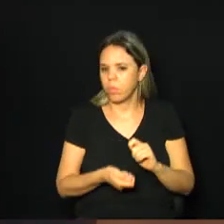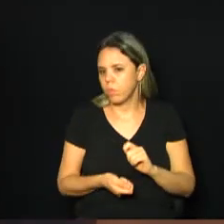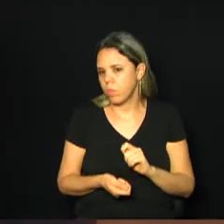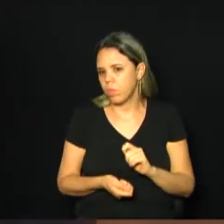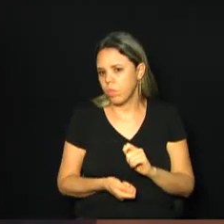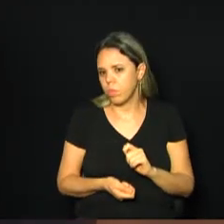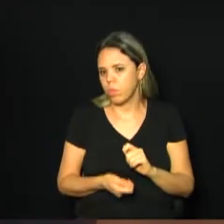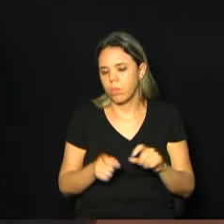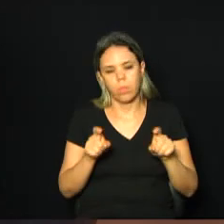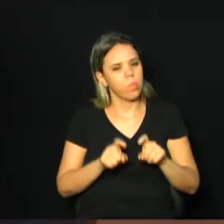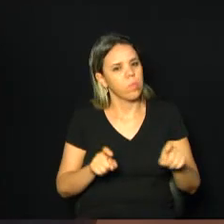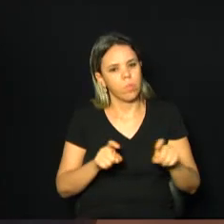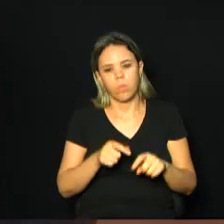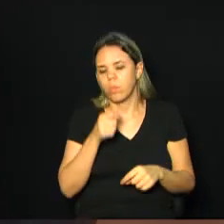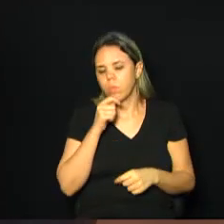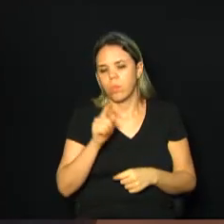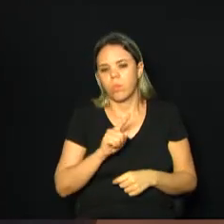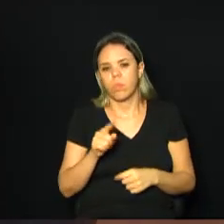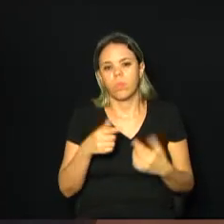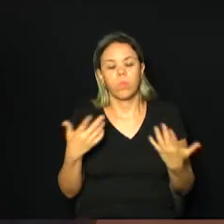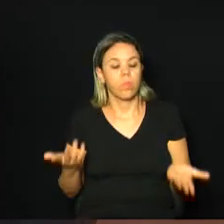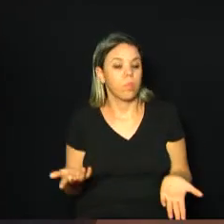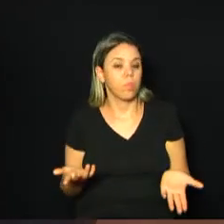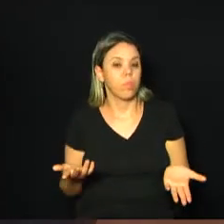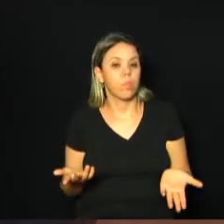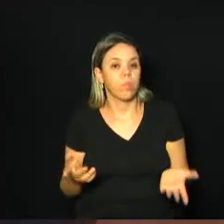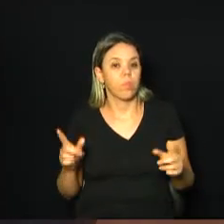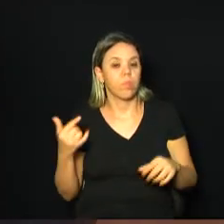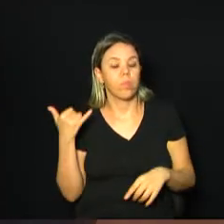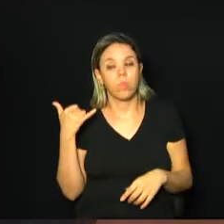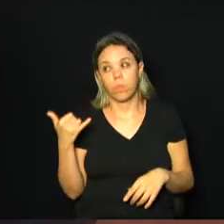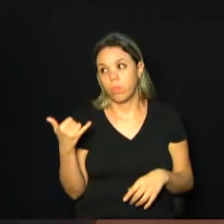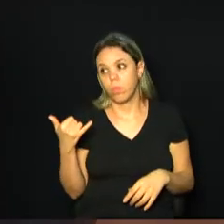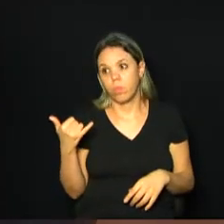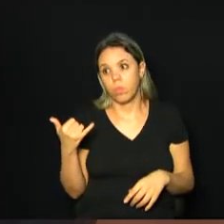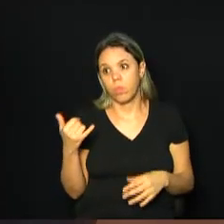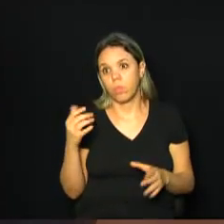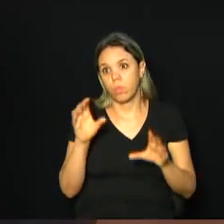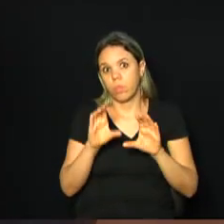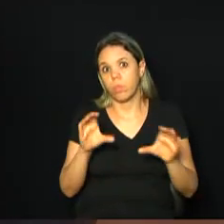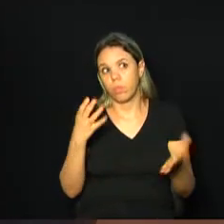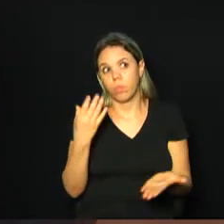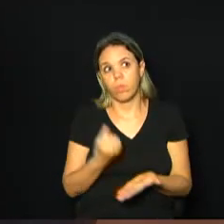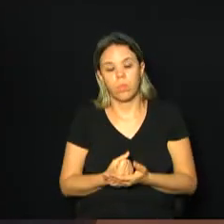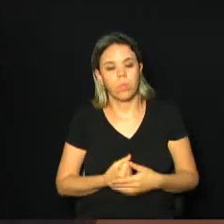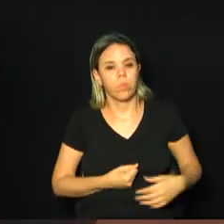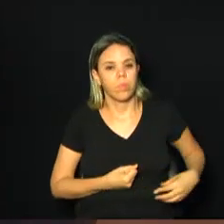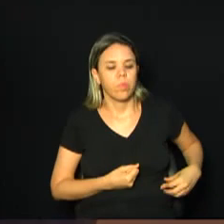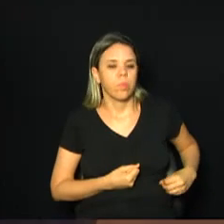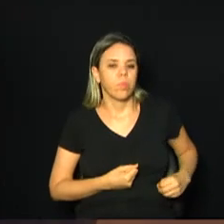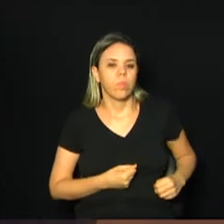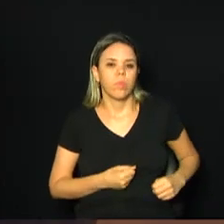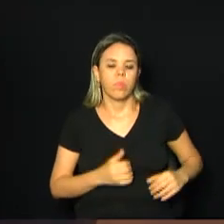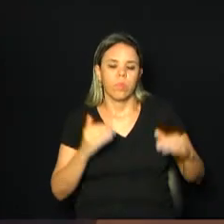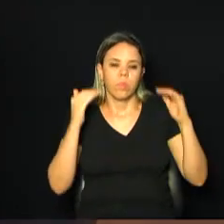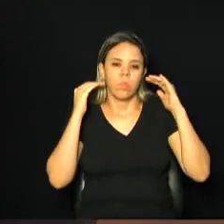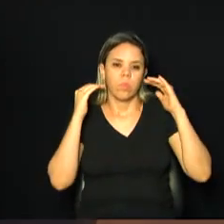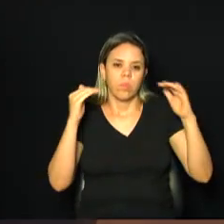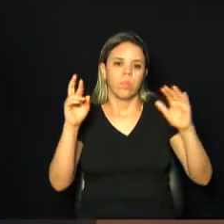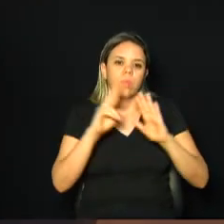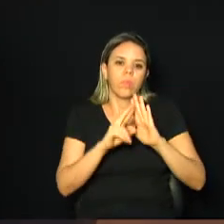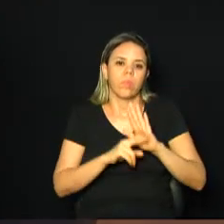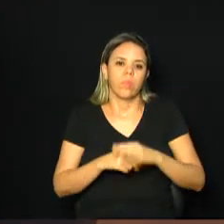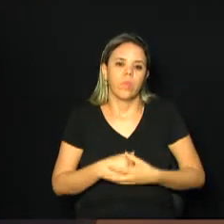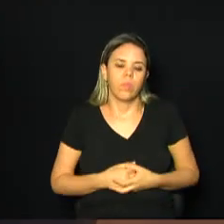ao computador ainda, né? Quem dirá telefone, nuvem e seguir um tanto de